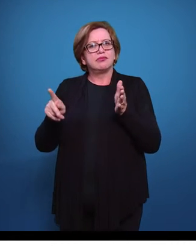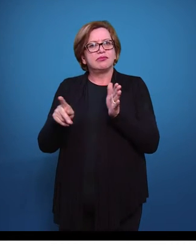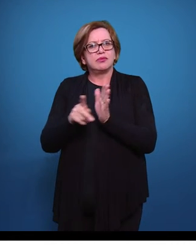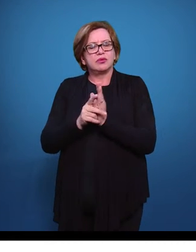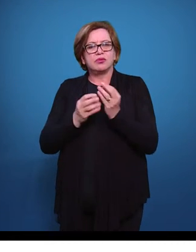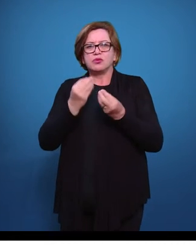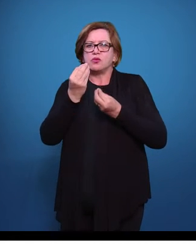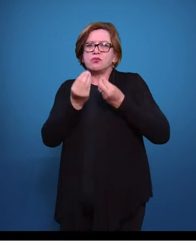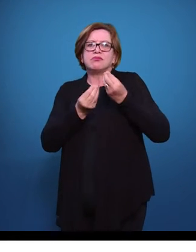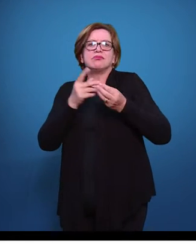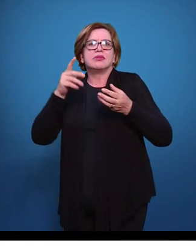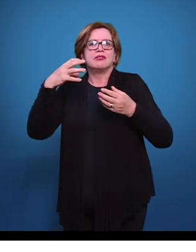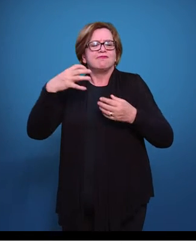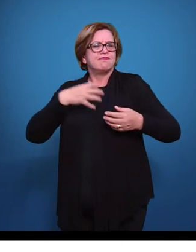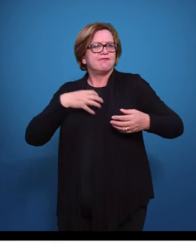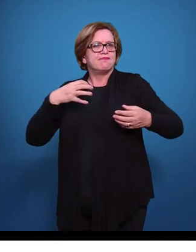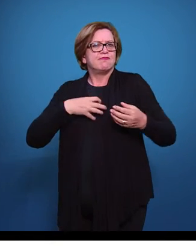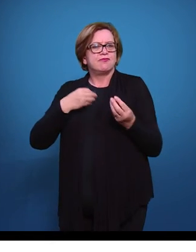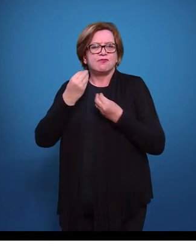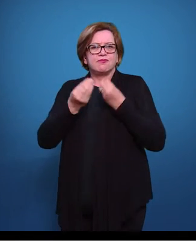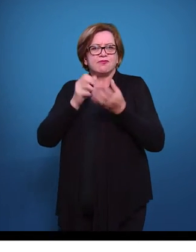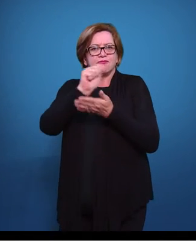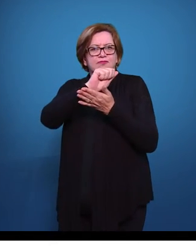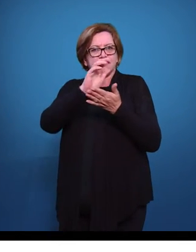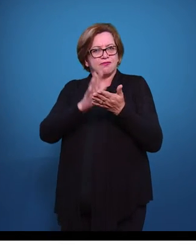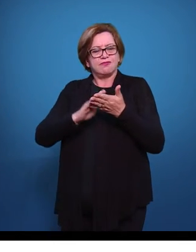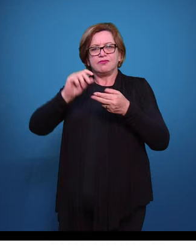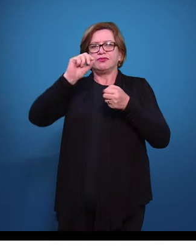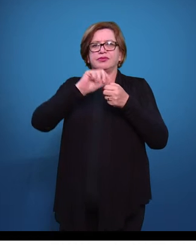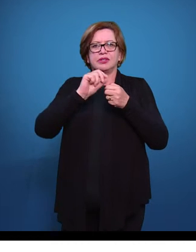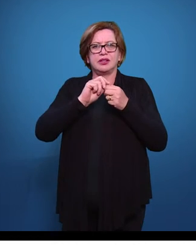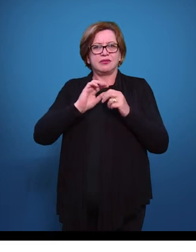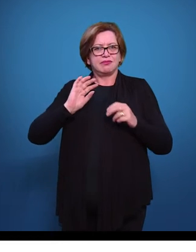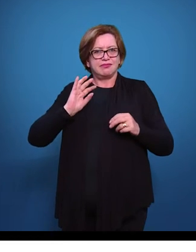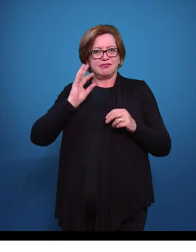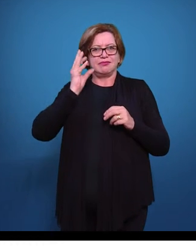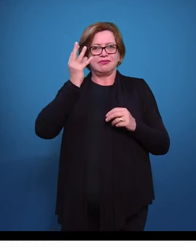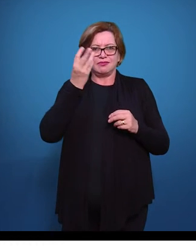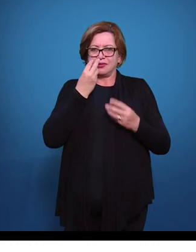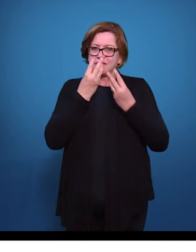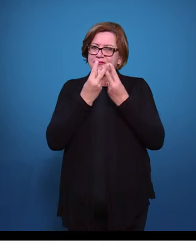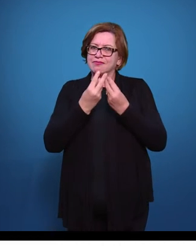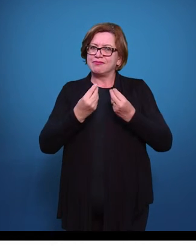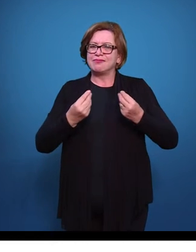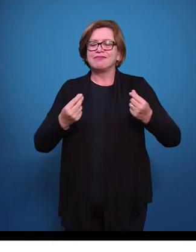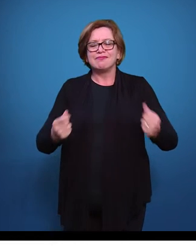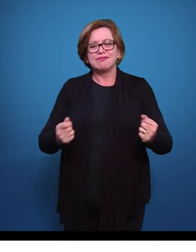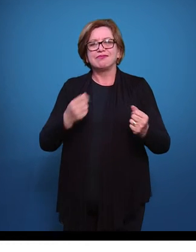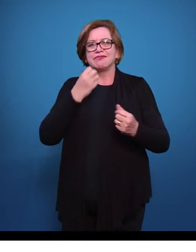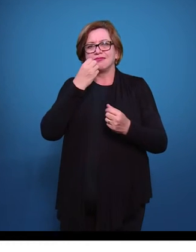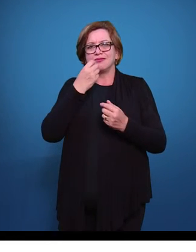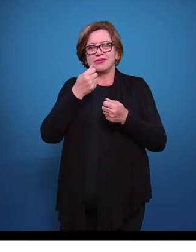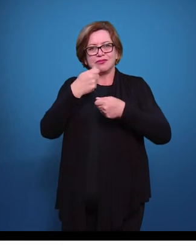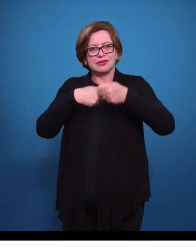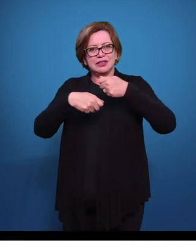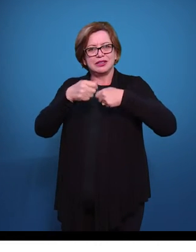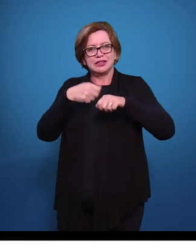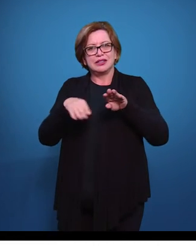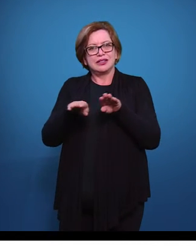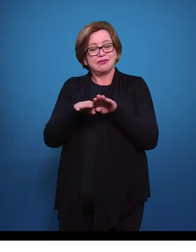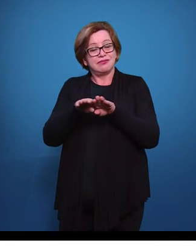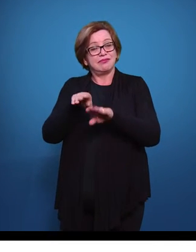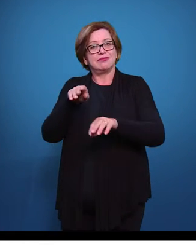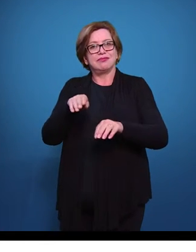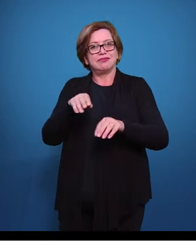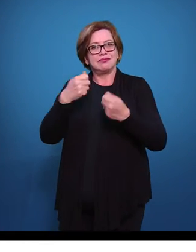a forma com que as atividades são realizadas para que sejam eficientes no nível administrativo as competências